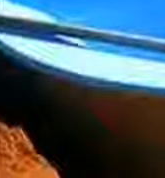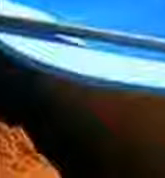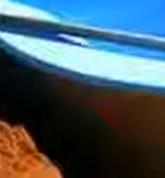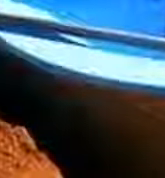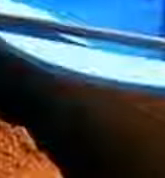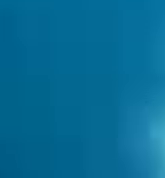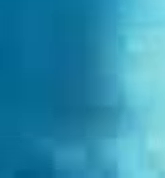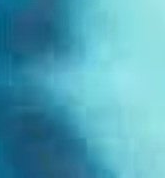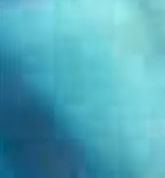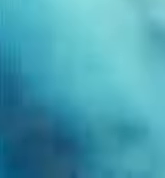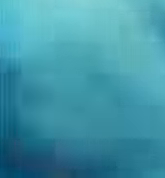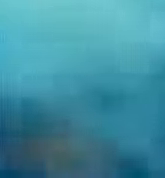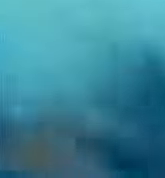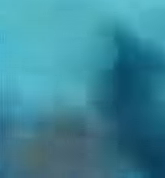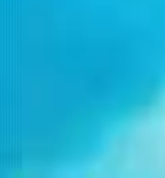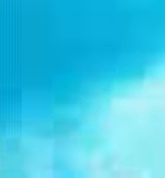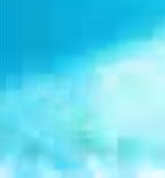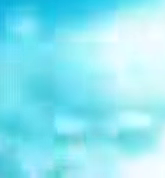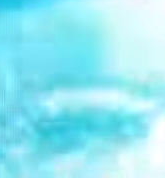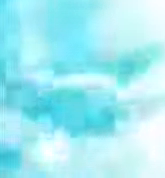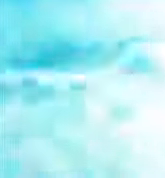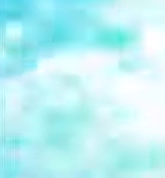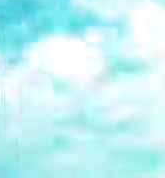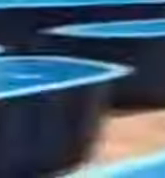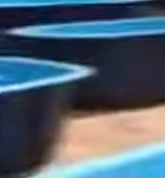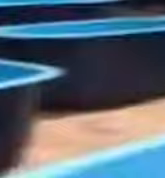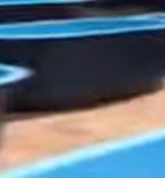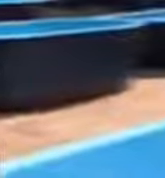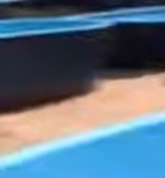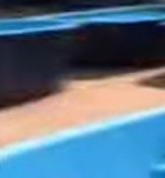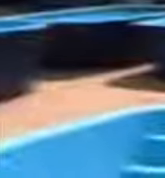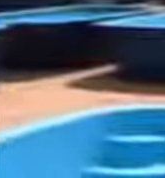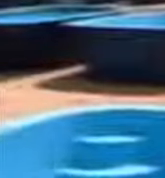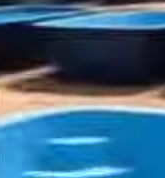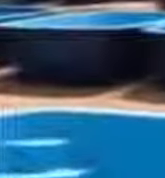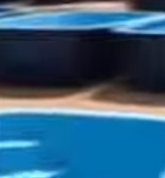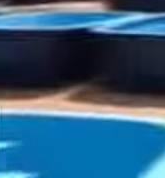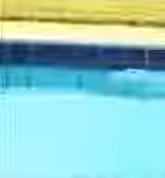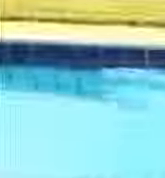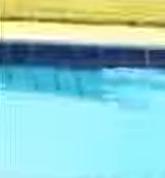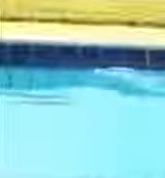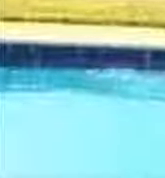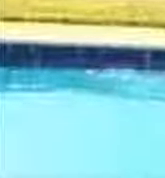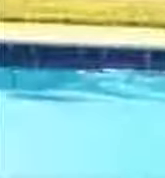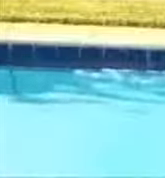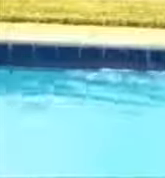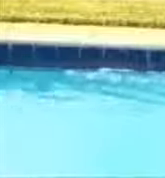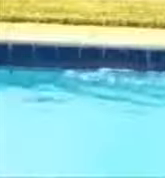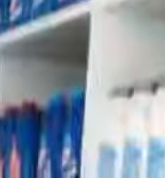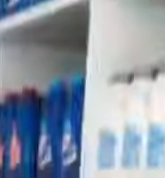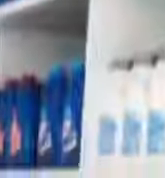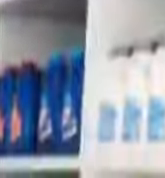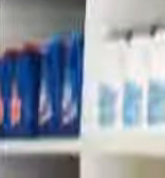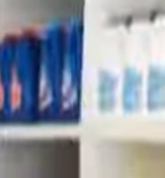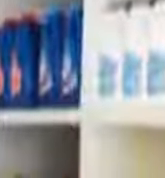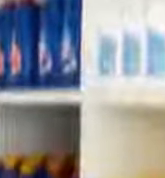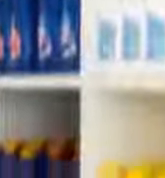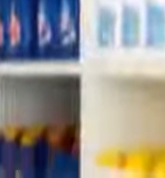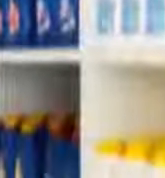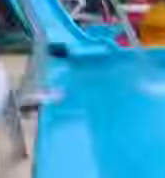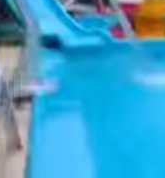sua piscina? Então venha conhecer a Goiâna Piscinas. com ótimos profissionais e os